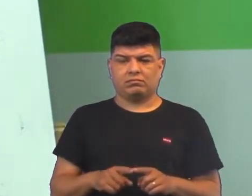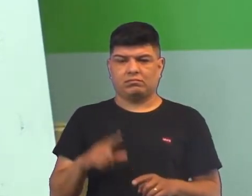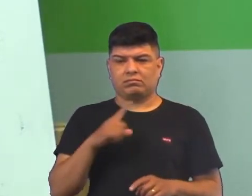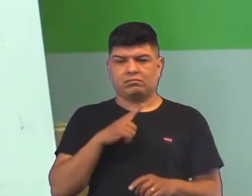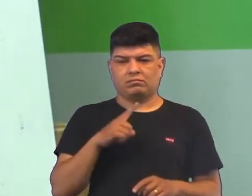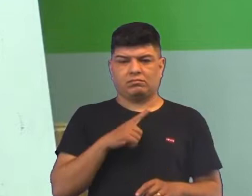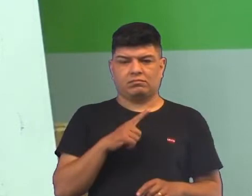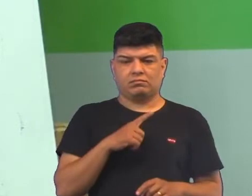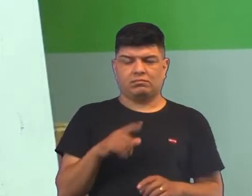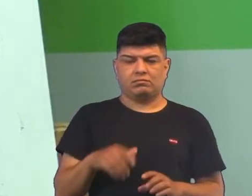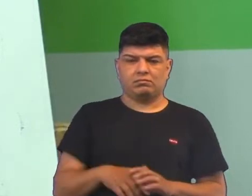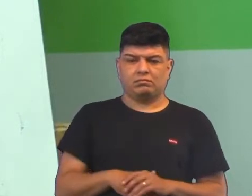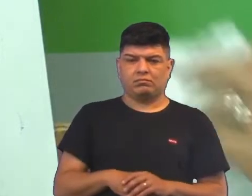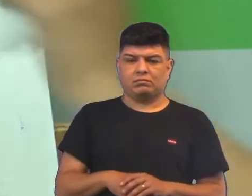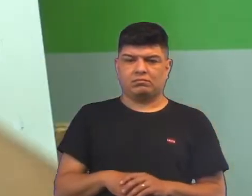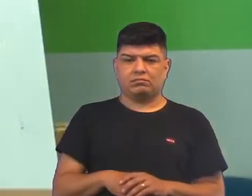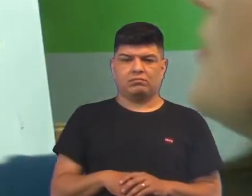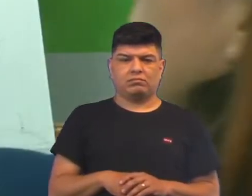aqui, ó.